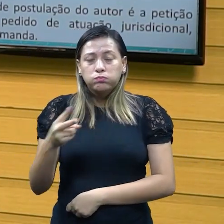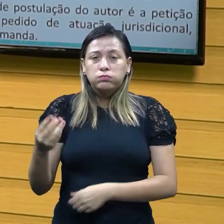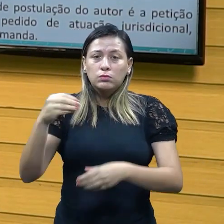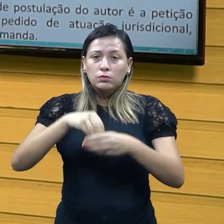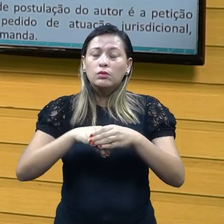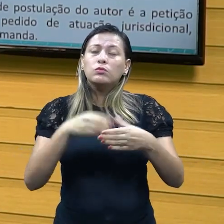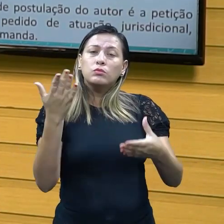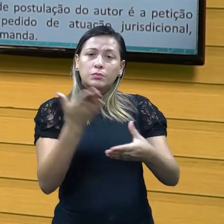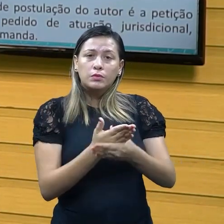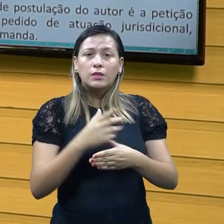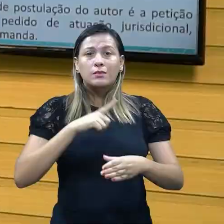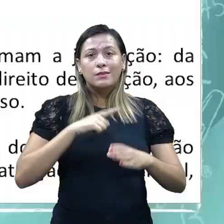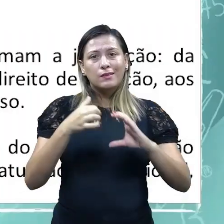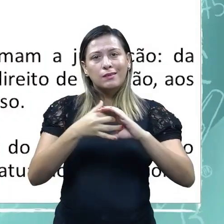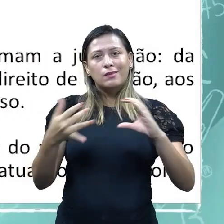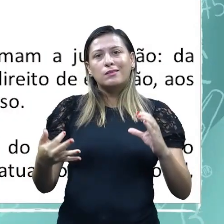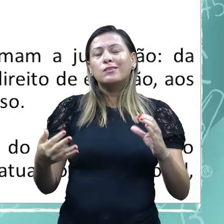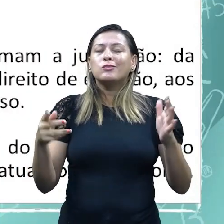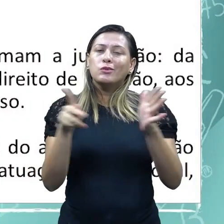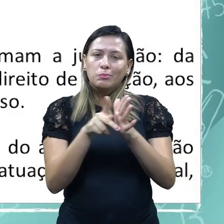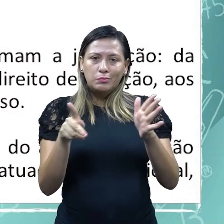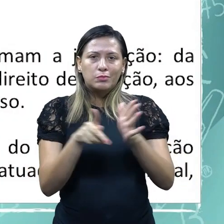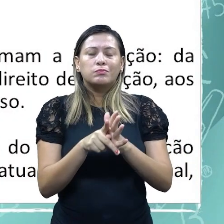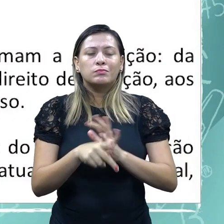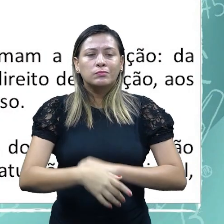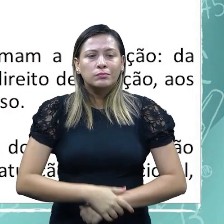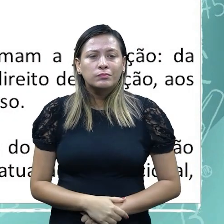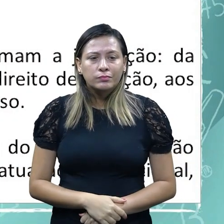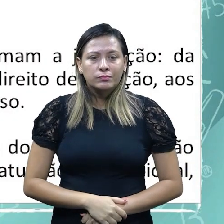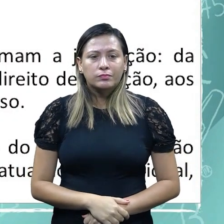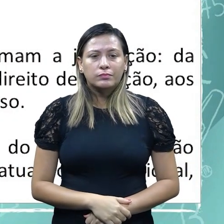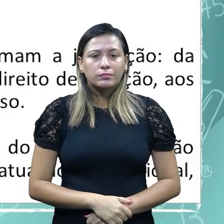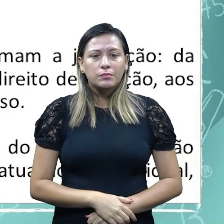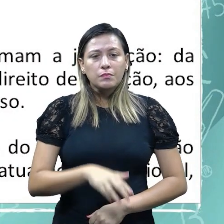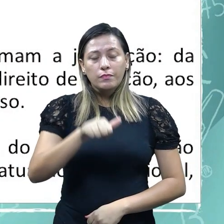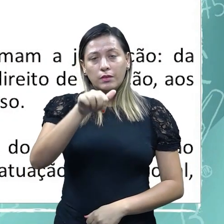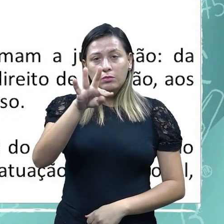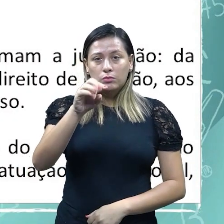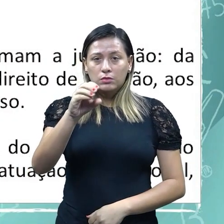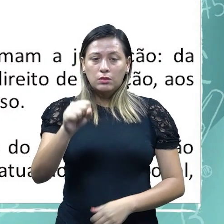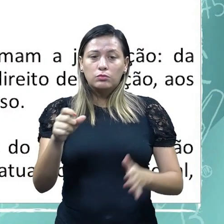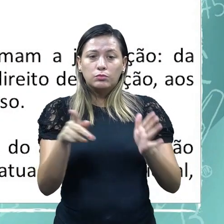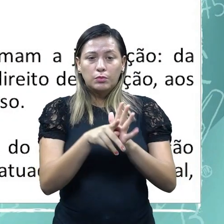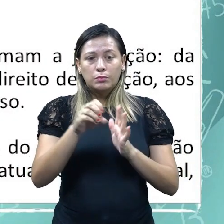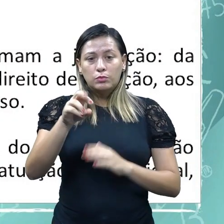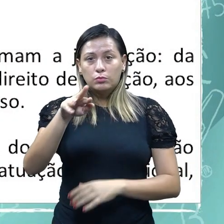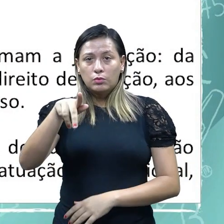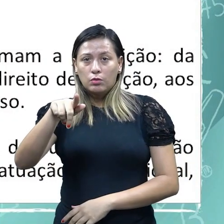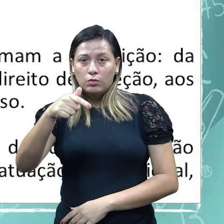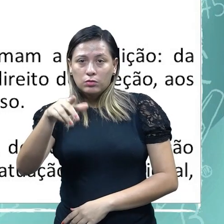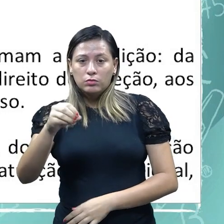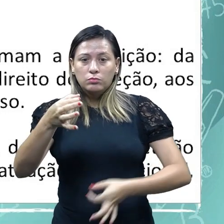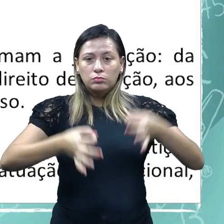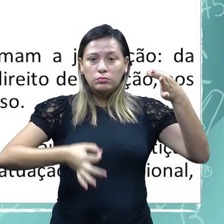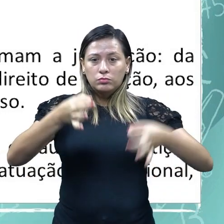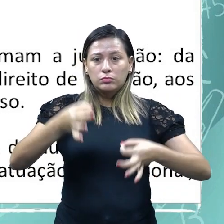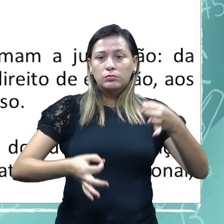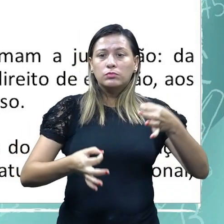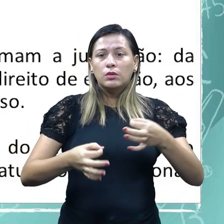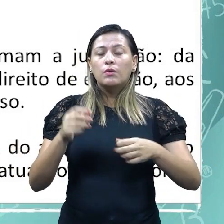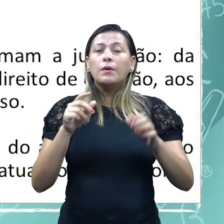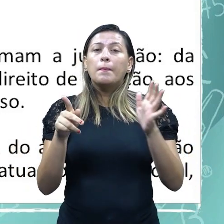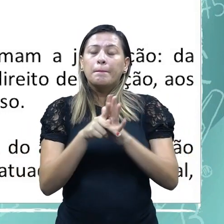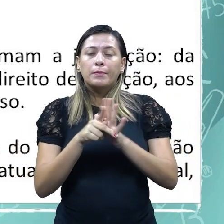dentro do processo a título de atuação, tá? Então, os atos do órgão judicial, eles serão praticados por quem?